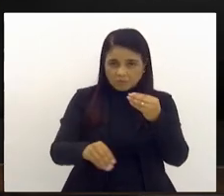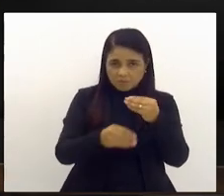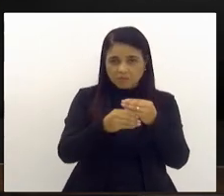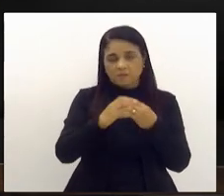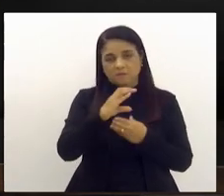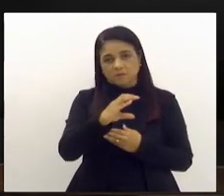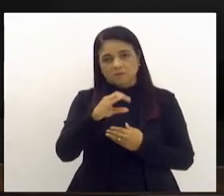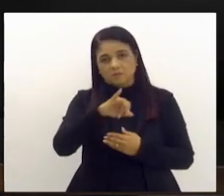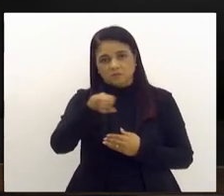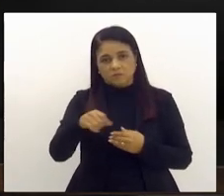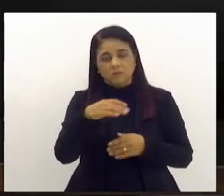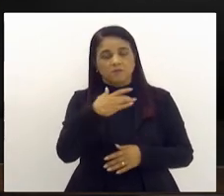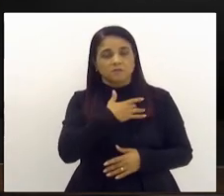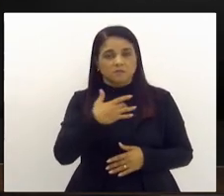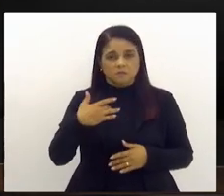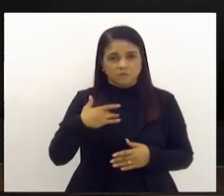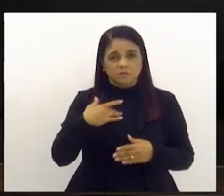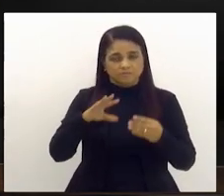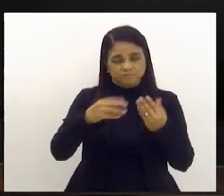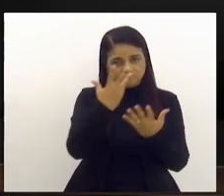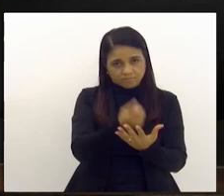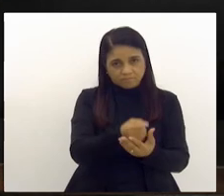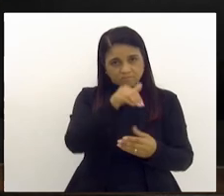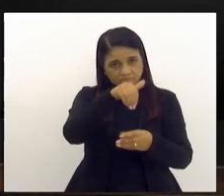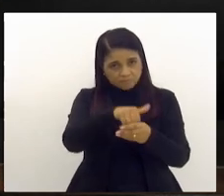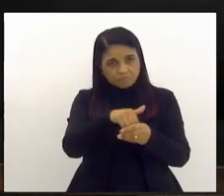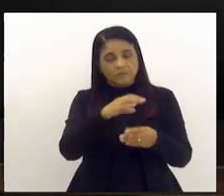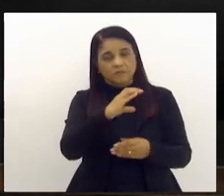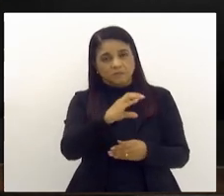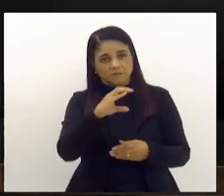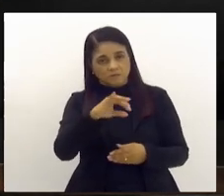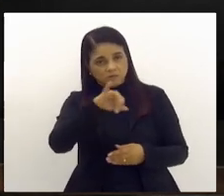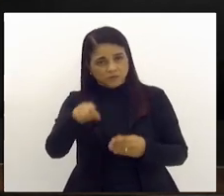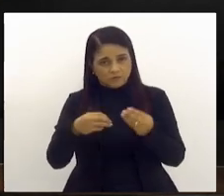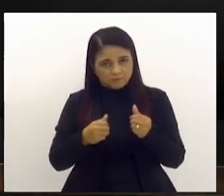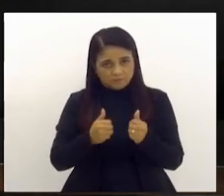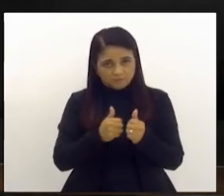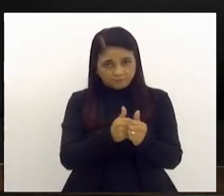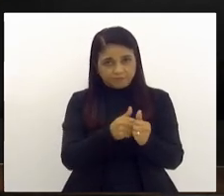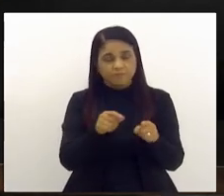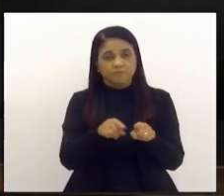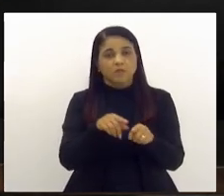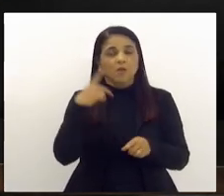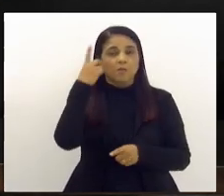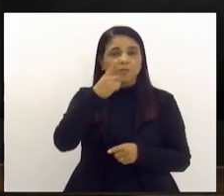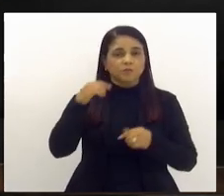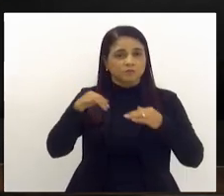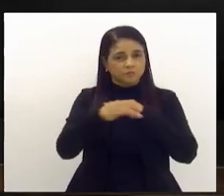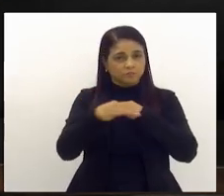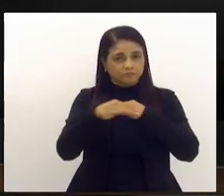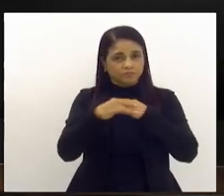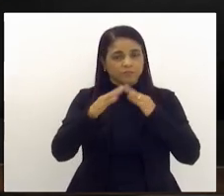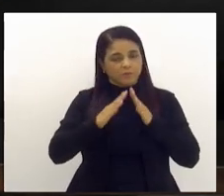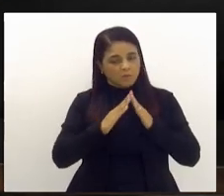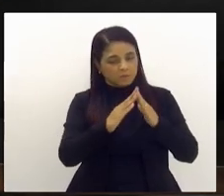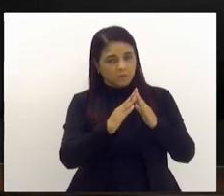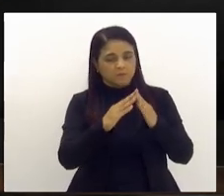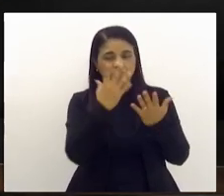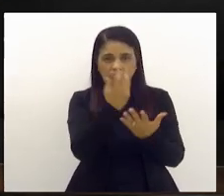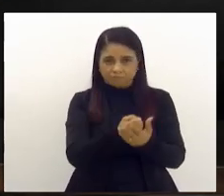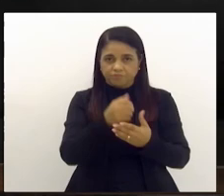CCJ, de saúde, favorável com as emendas da CCJ, de política urbana e habitação,